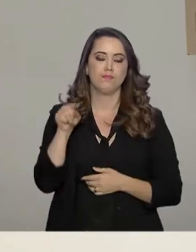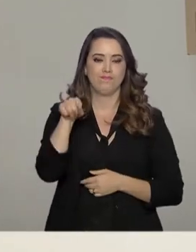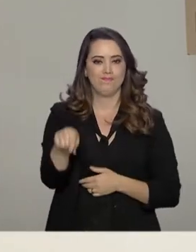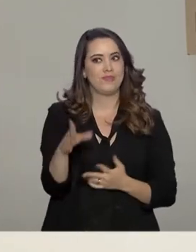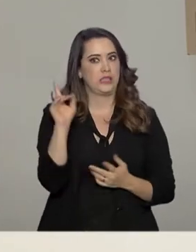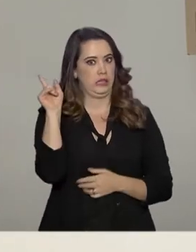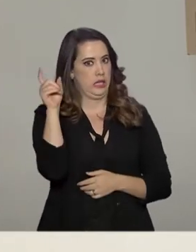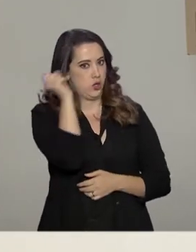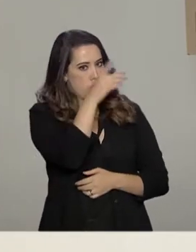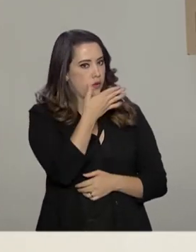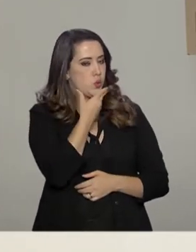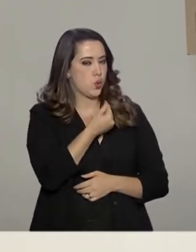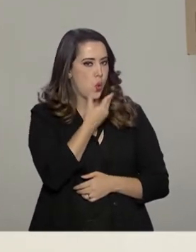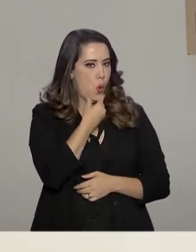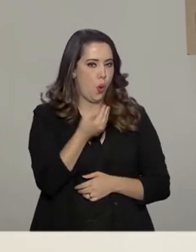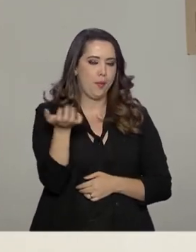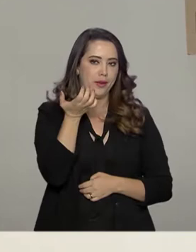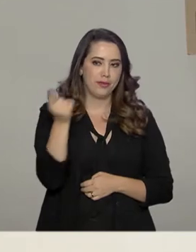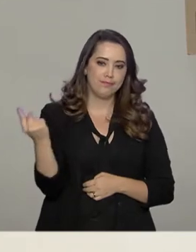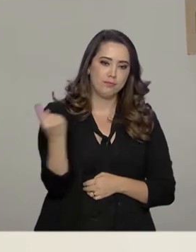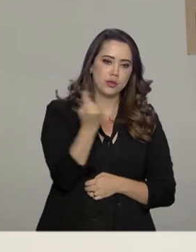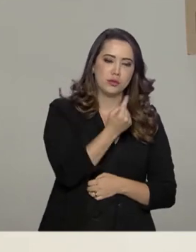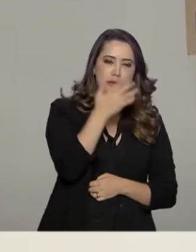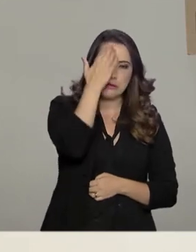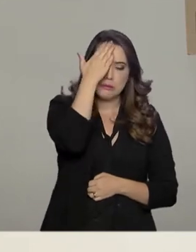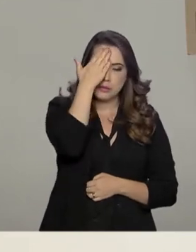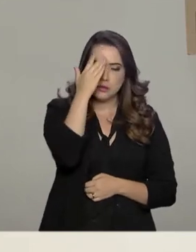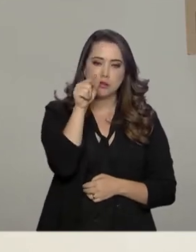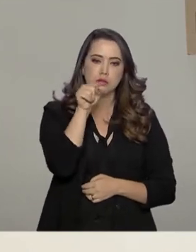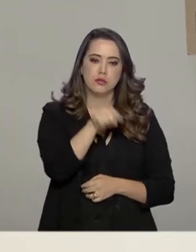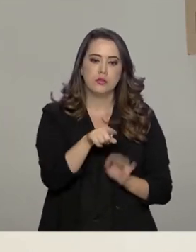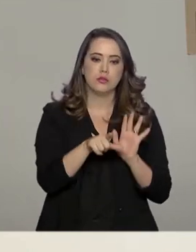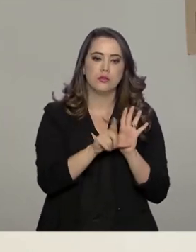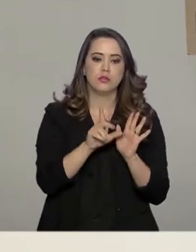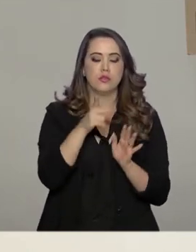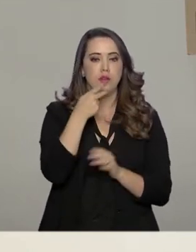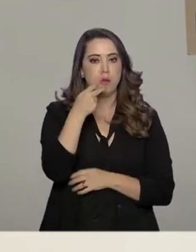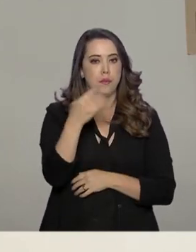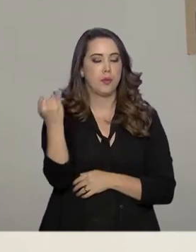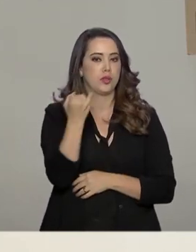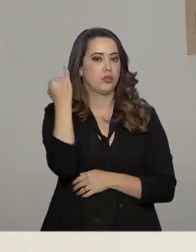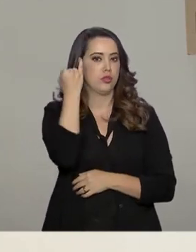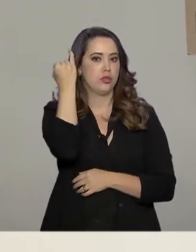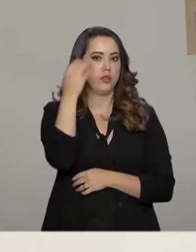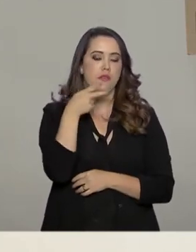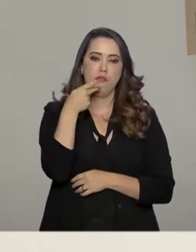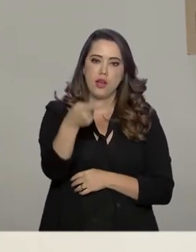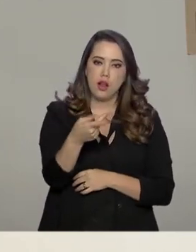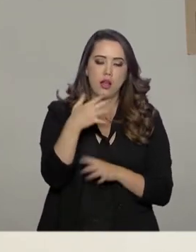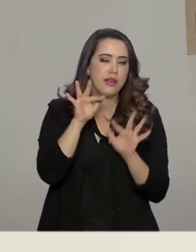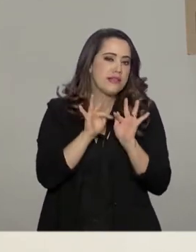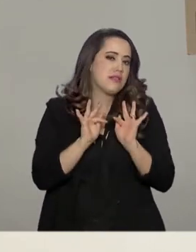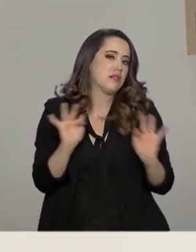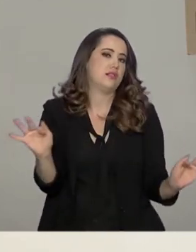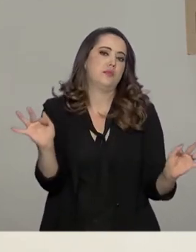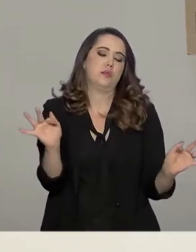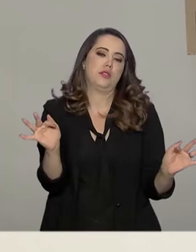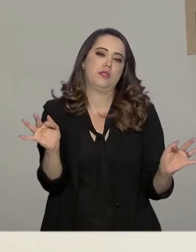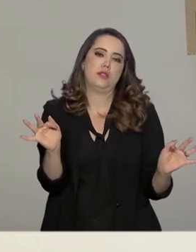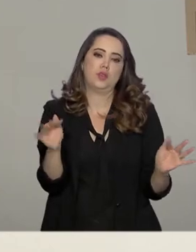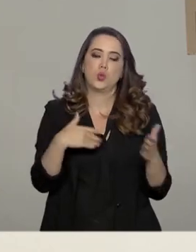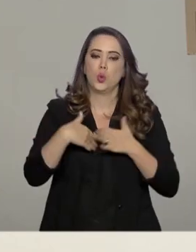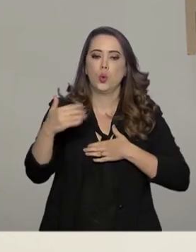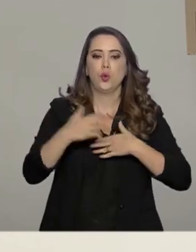difíceis de fazer o rastreamento. Então, falar da importância do exame, da simplicidade e tirar